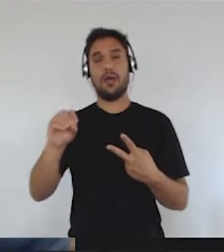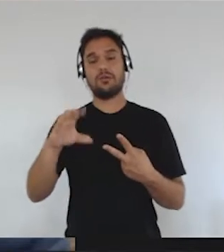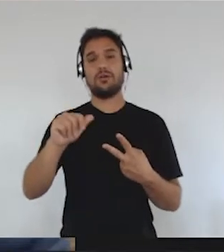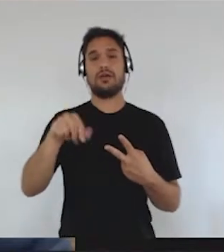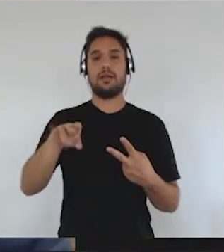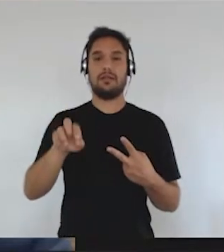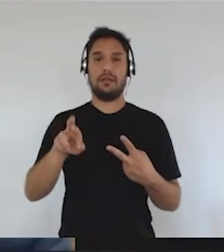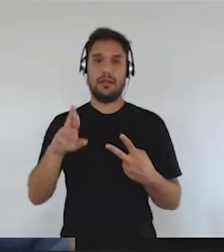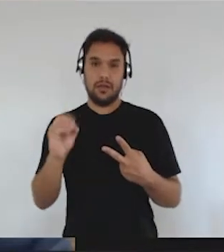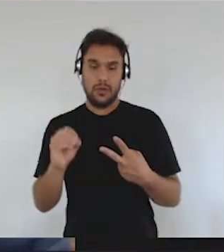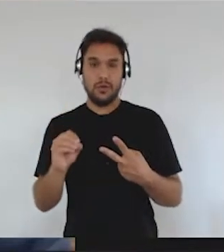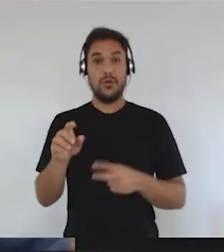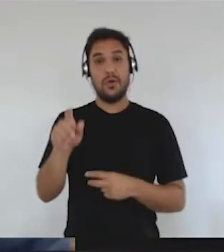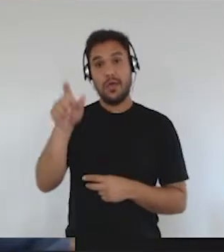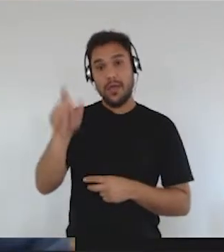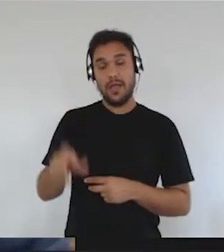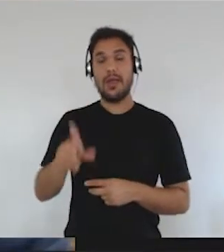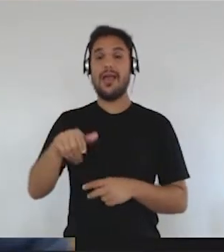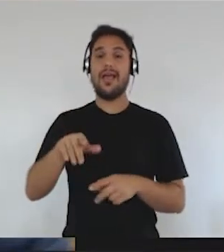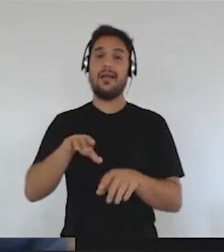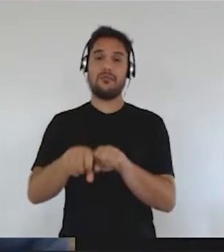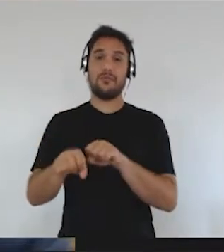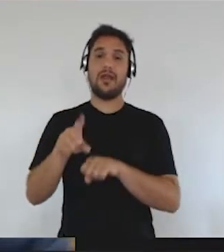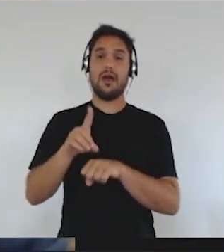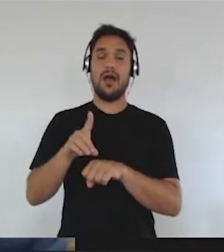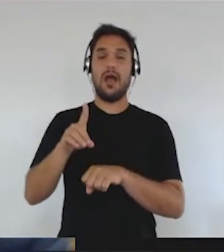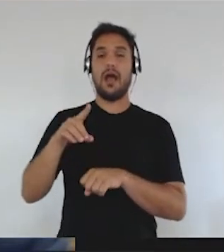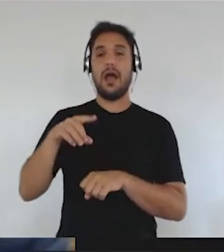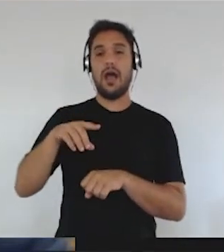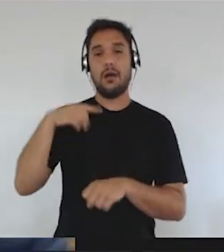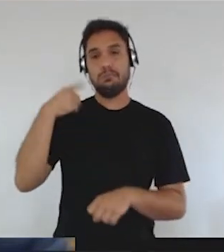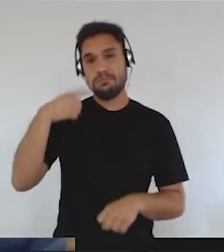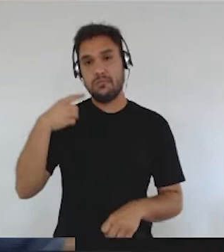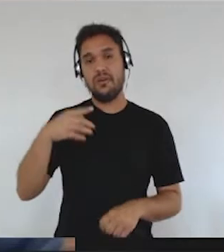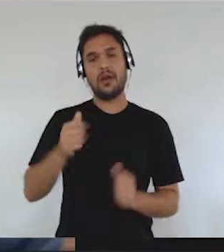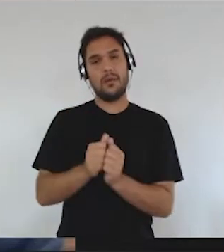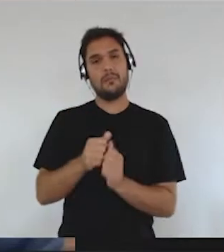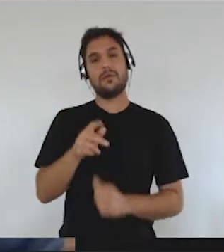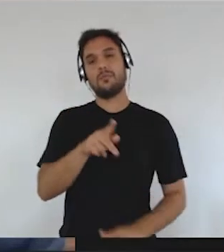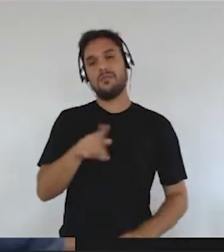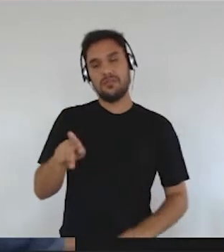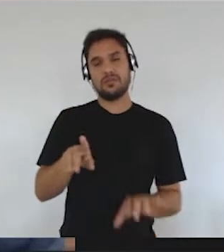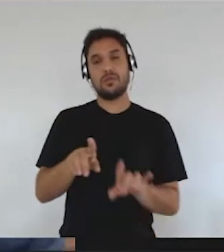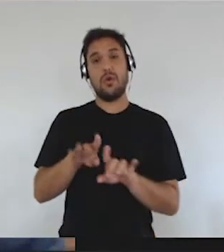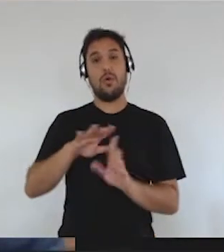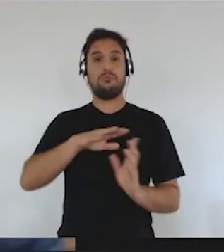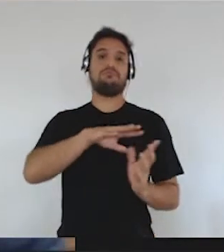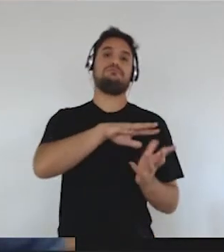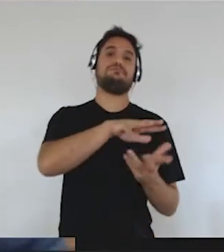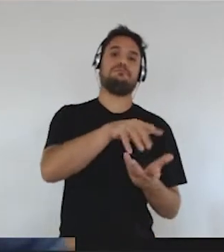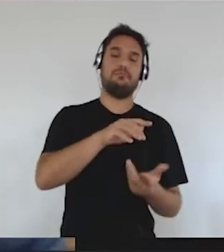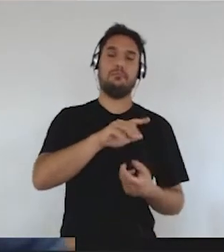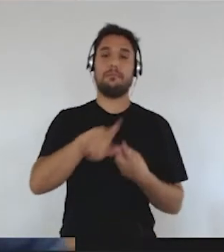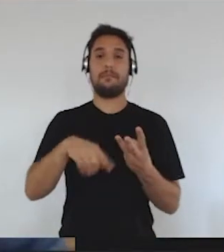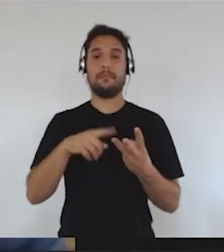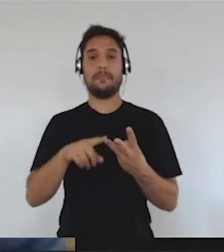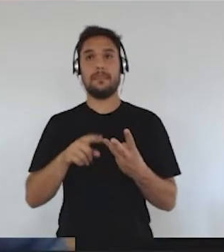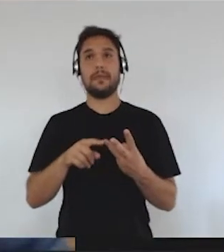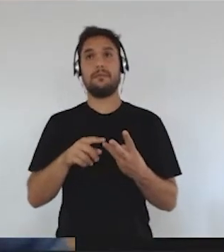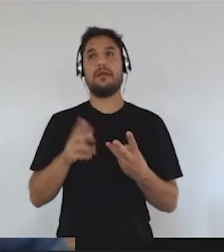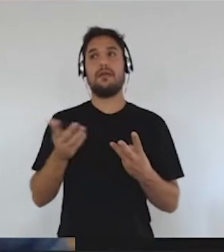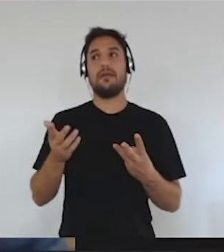Carneiro, que é advogado e colega professor internacional. E também